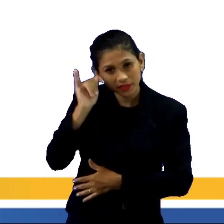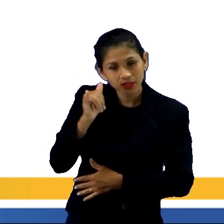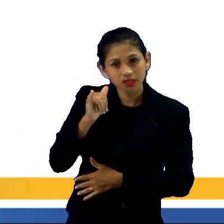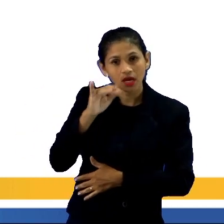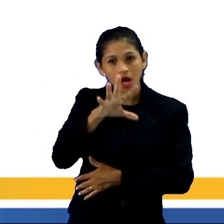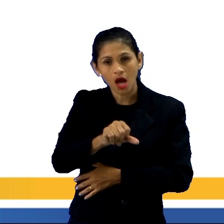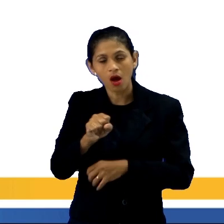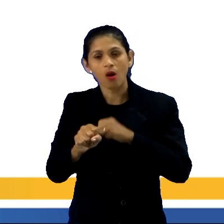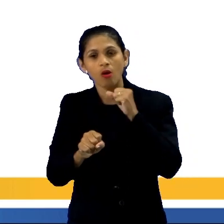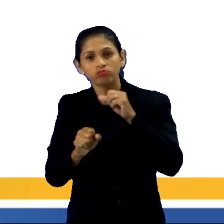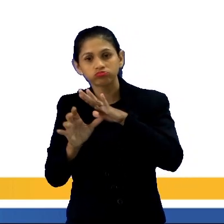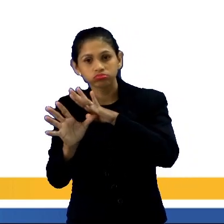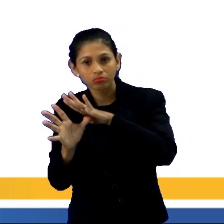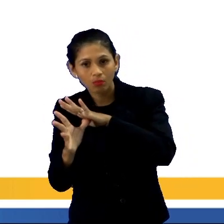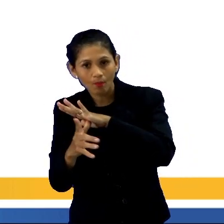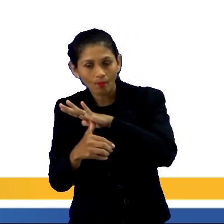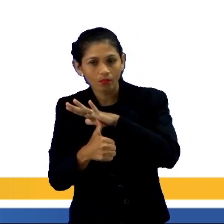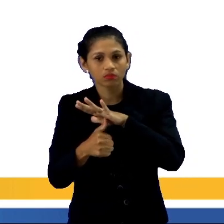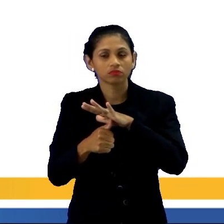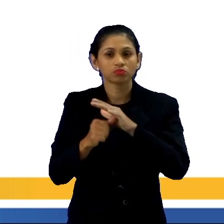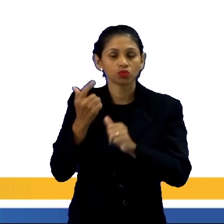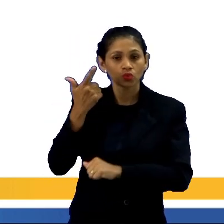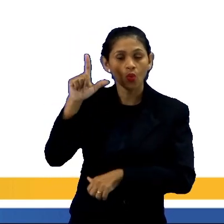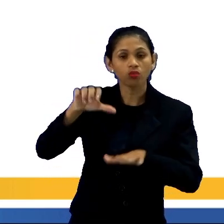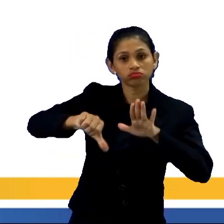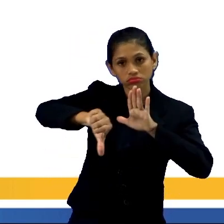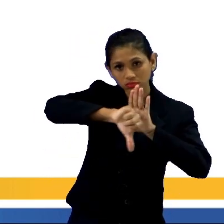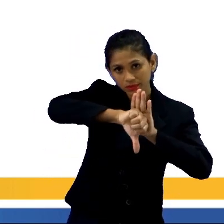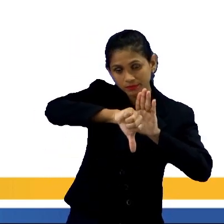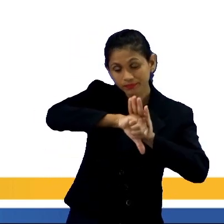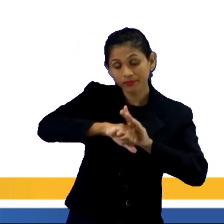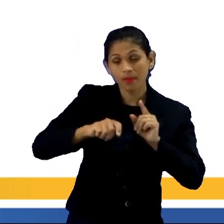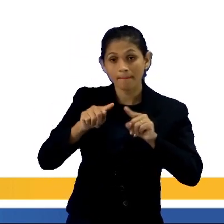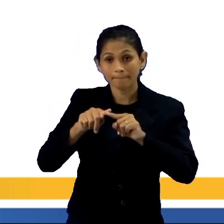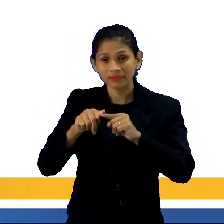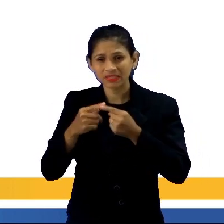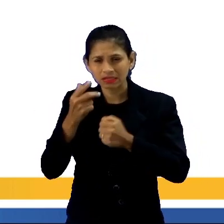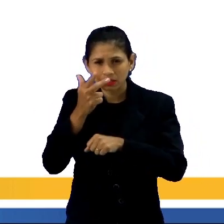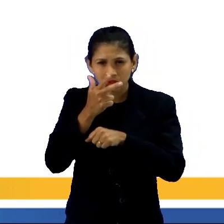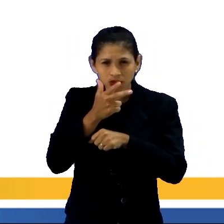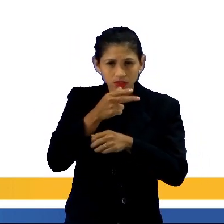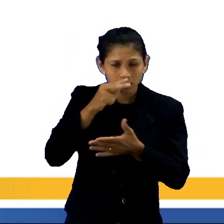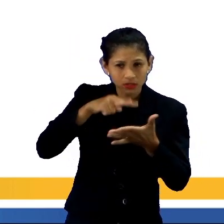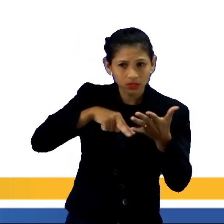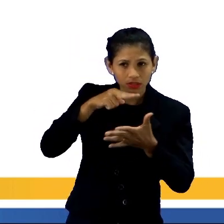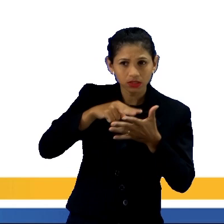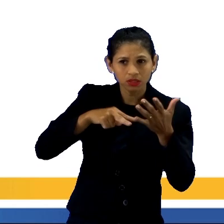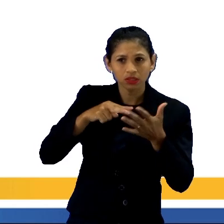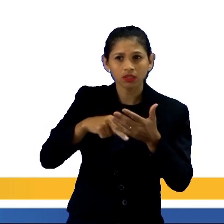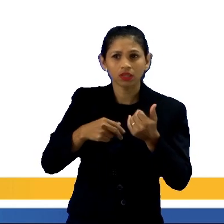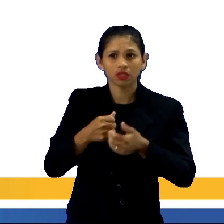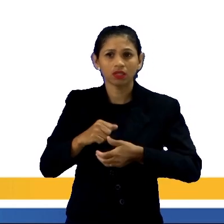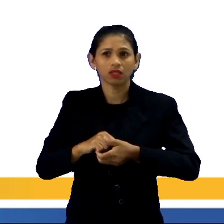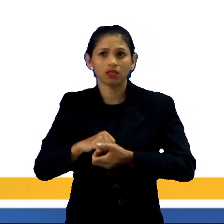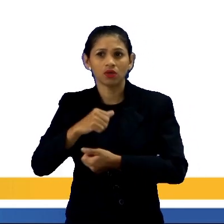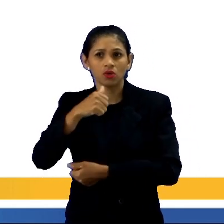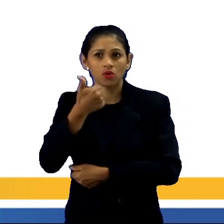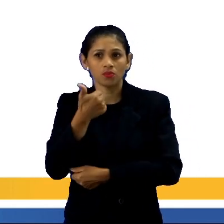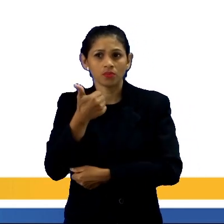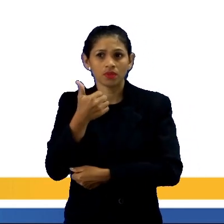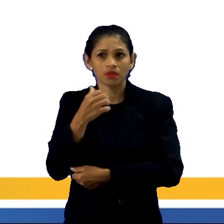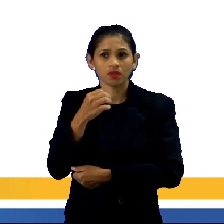e outros crimes. Mas quem leu 1984, do escritor britânico nascido na